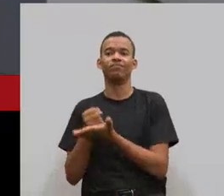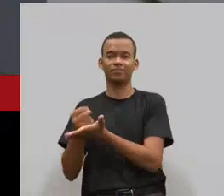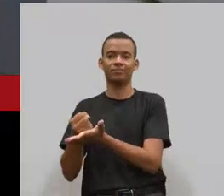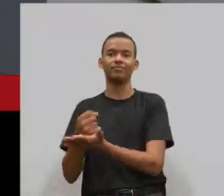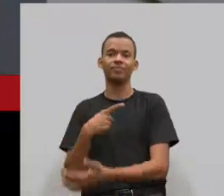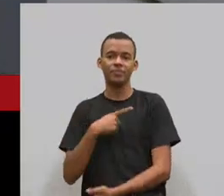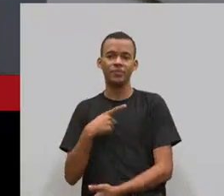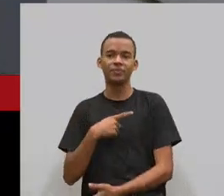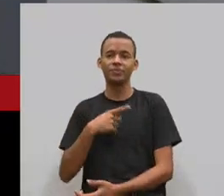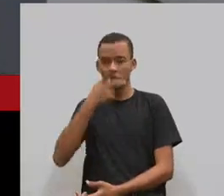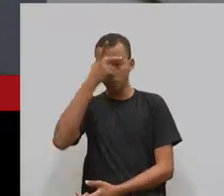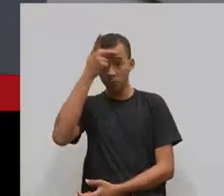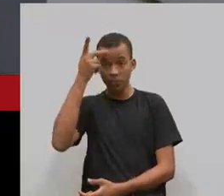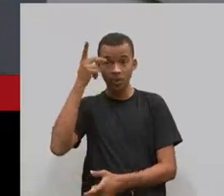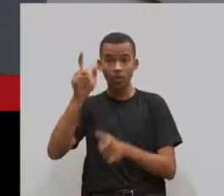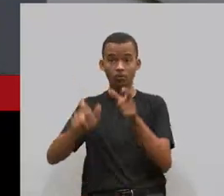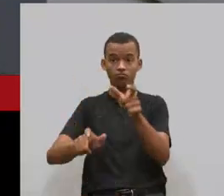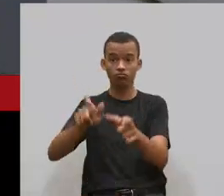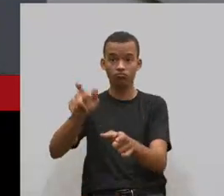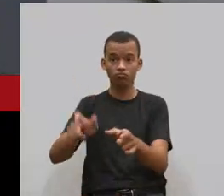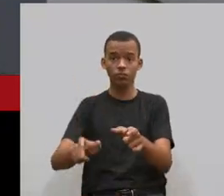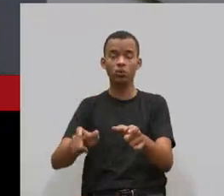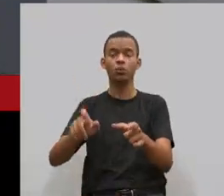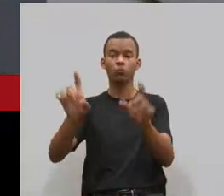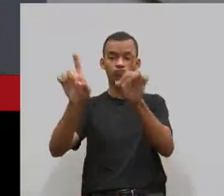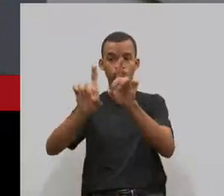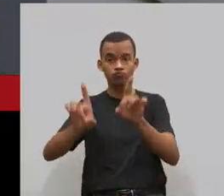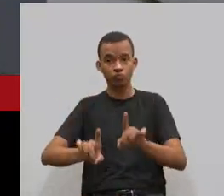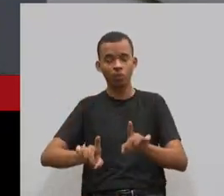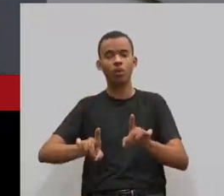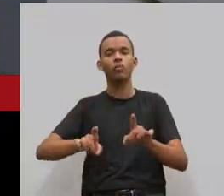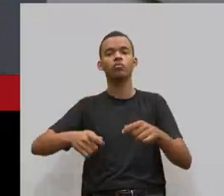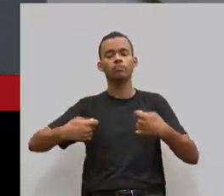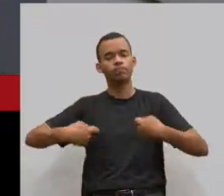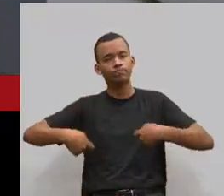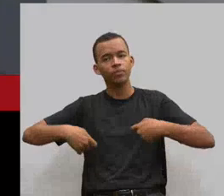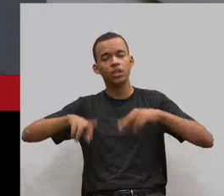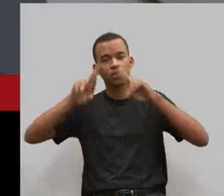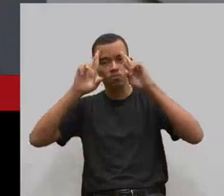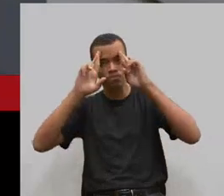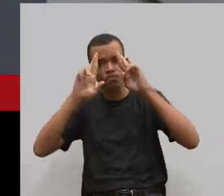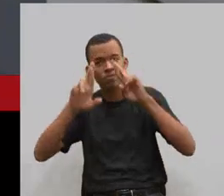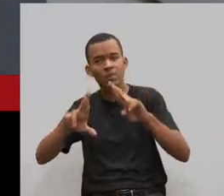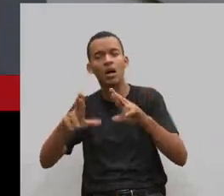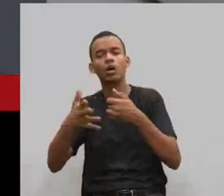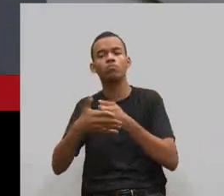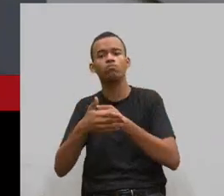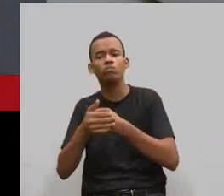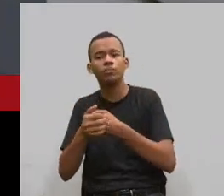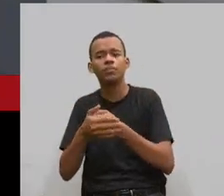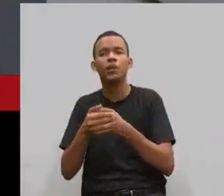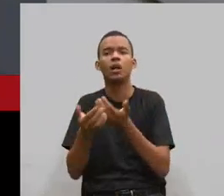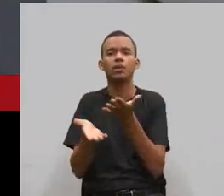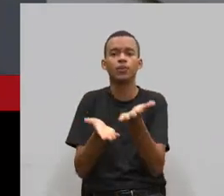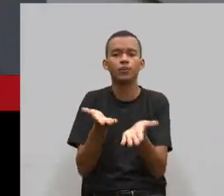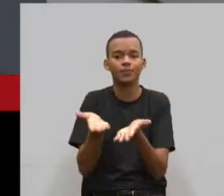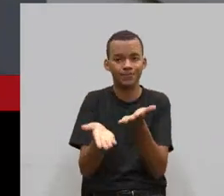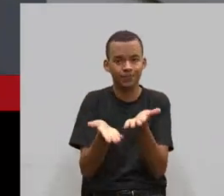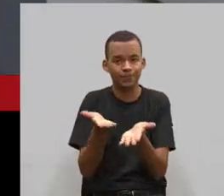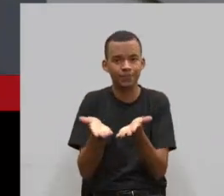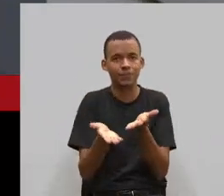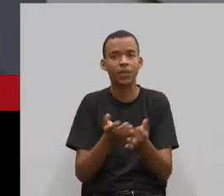merecem todo o carinho todo o respeito né E como eu disse sempre né eu tô sempre nas redes sociais L na em